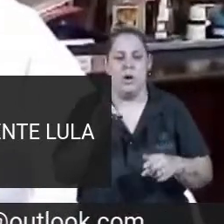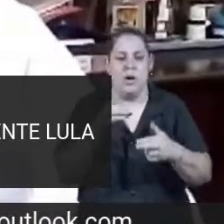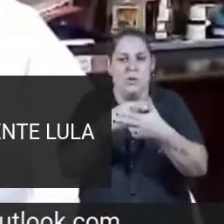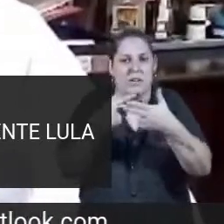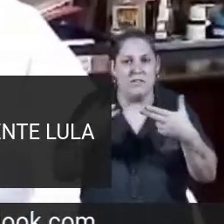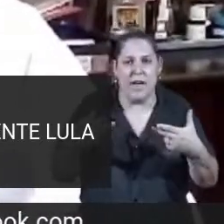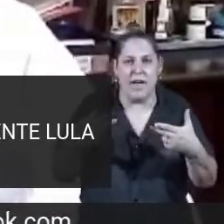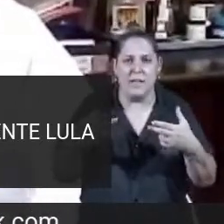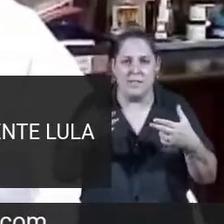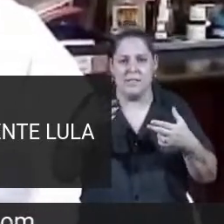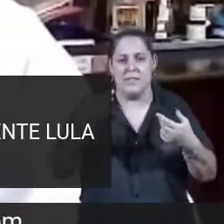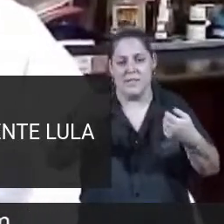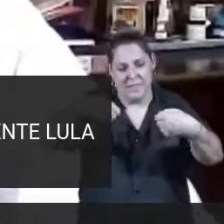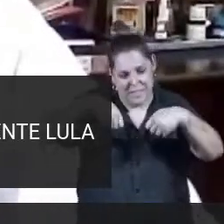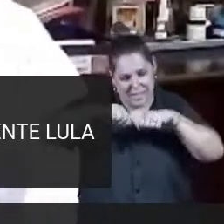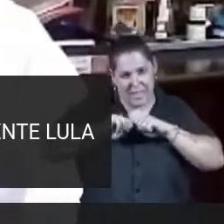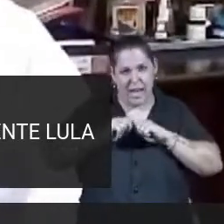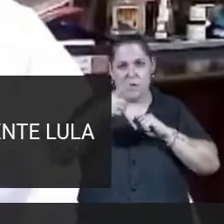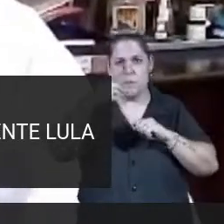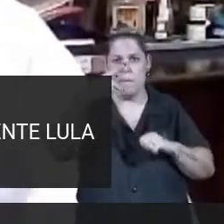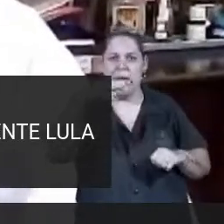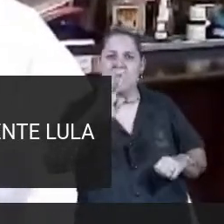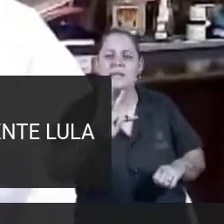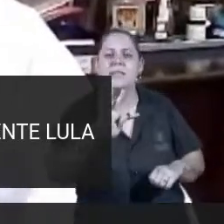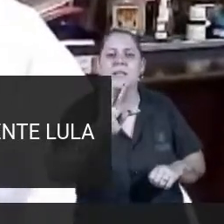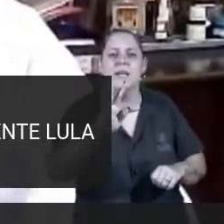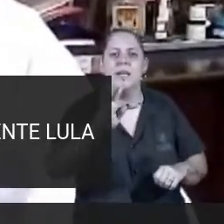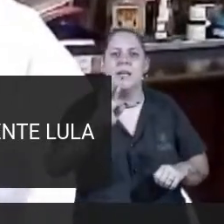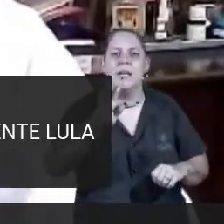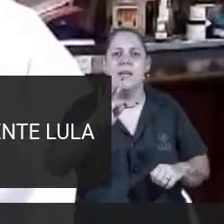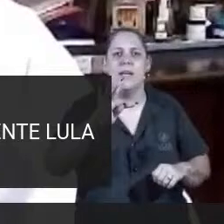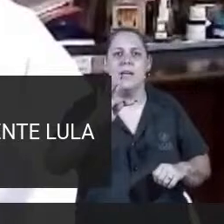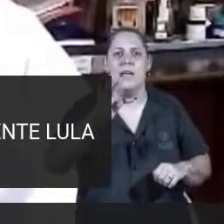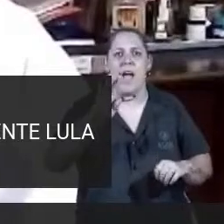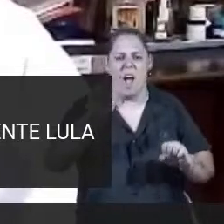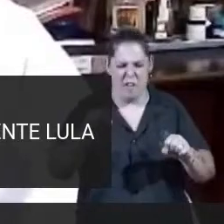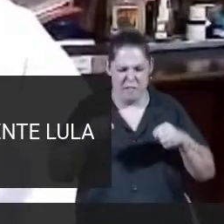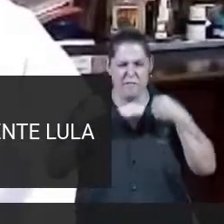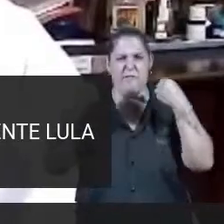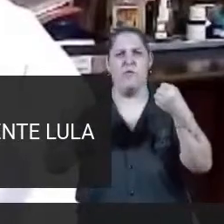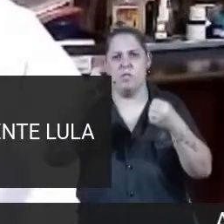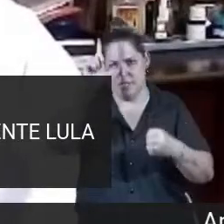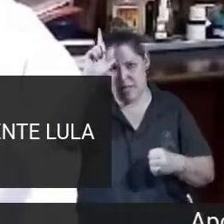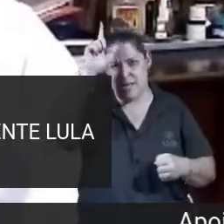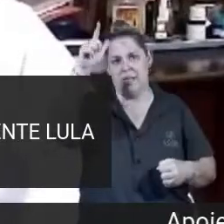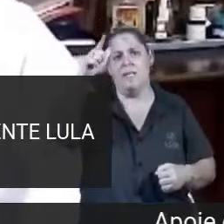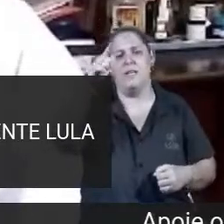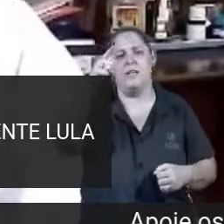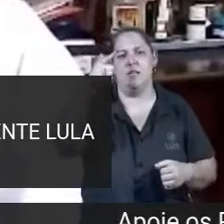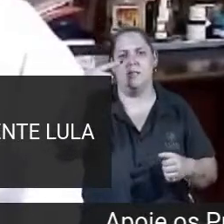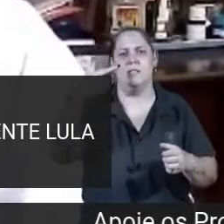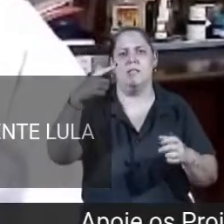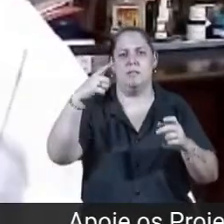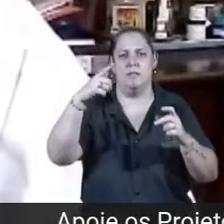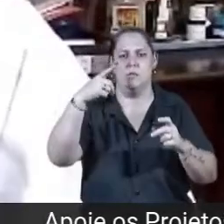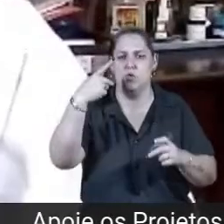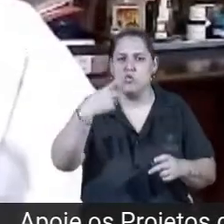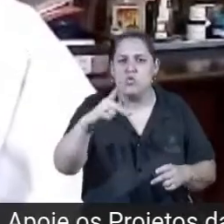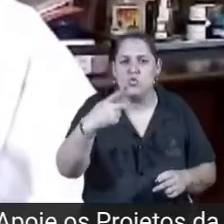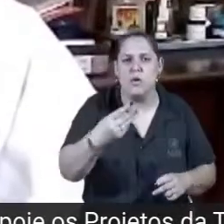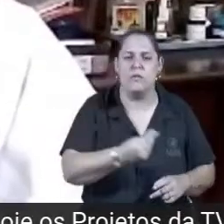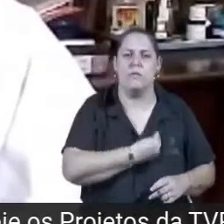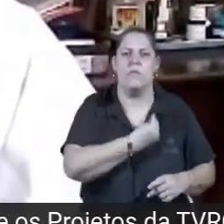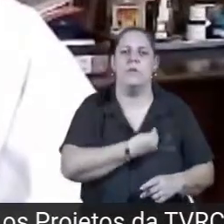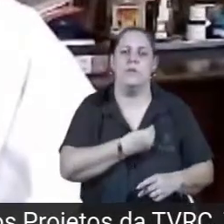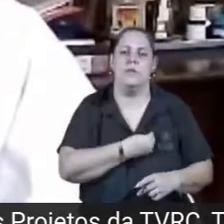do partido a prática e a dimensão do tamanho da pessoa humana que você é. Por isso, companheiro e